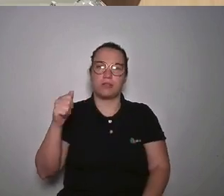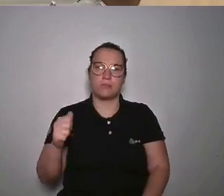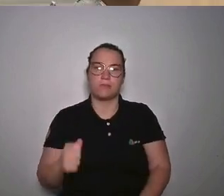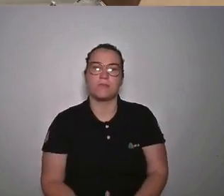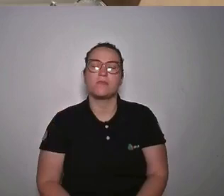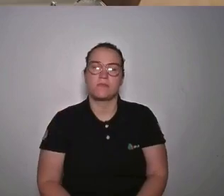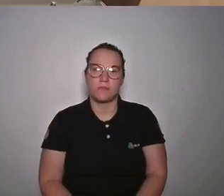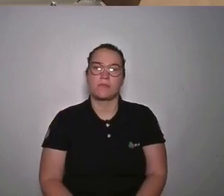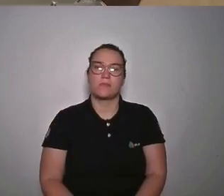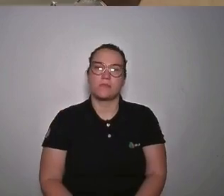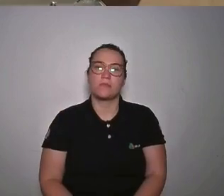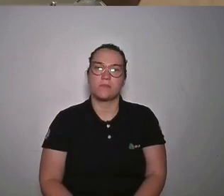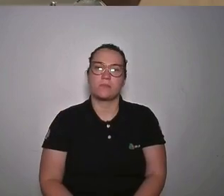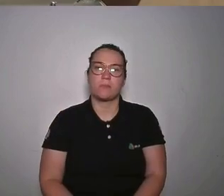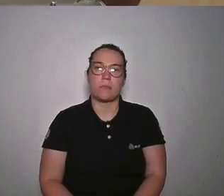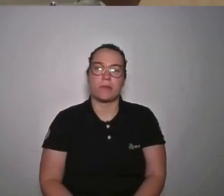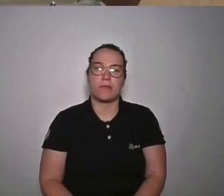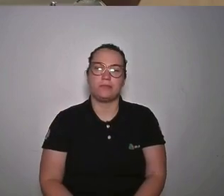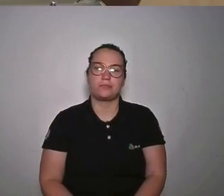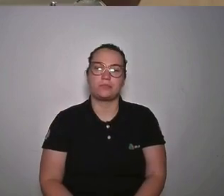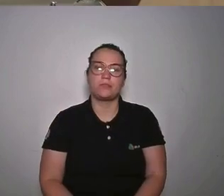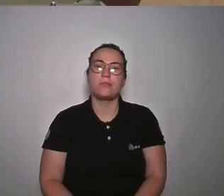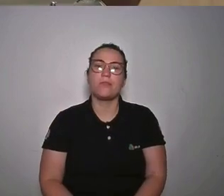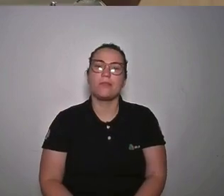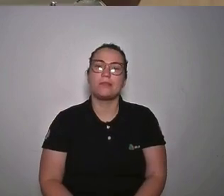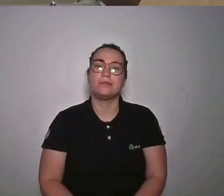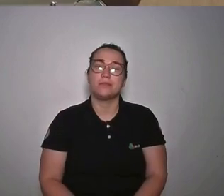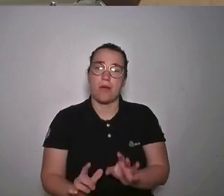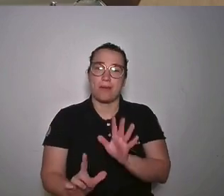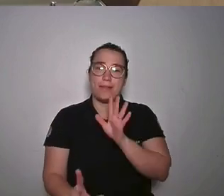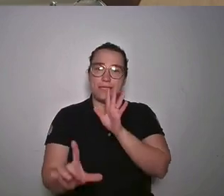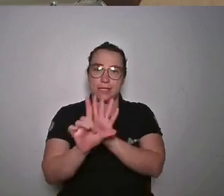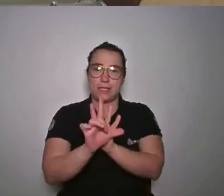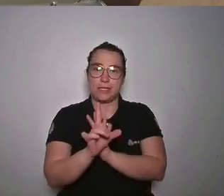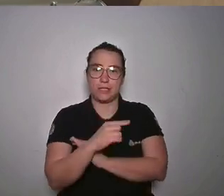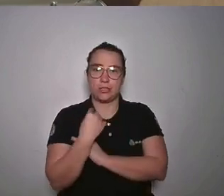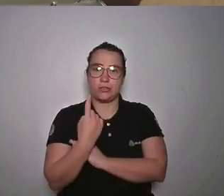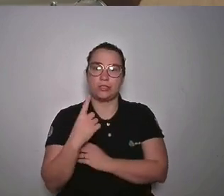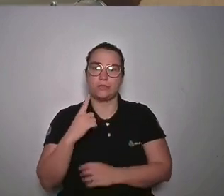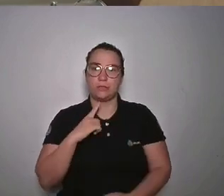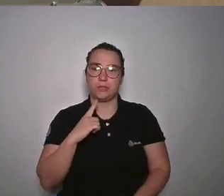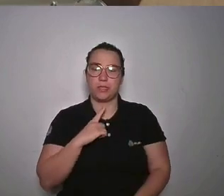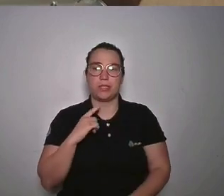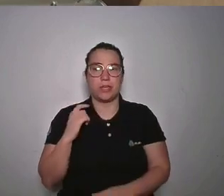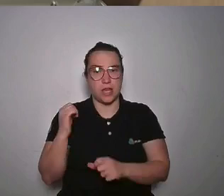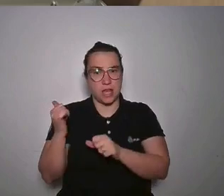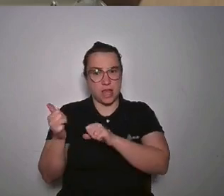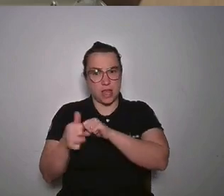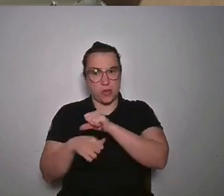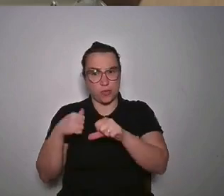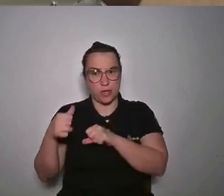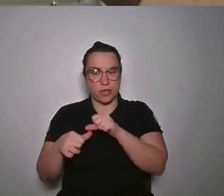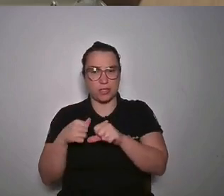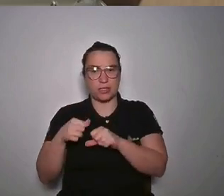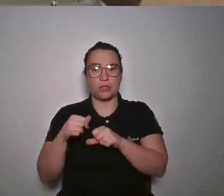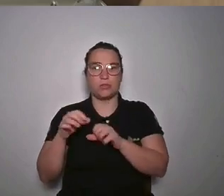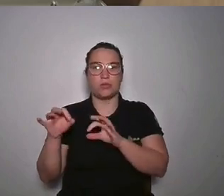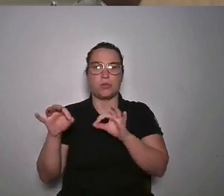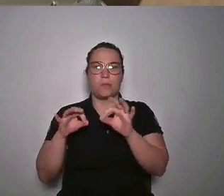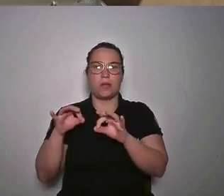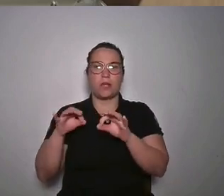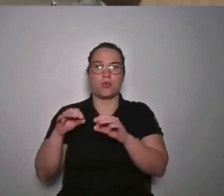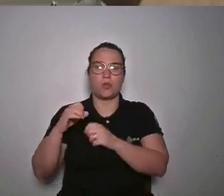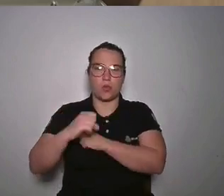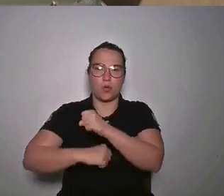momento, a lei que nós vamos trazer é a alteração do Plano Plurianual,